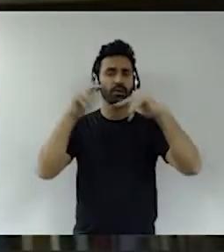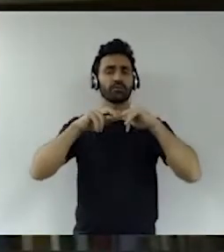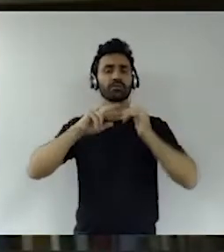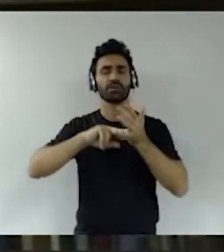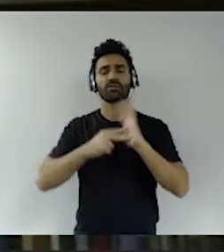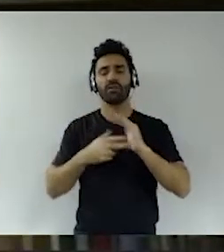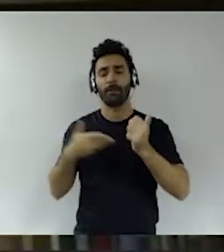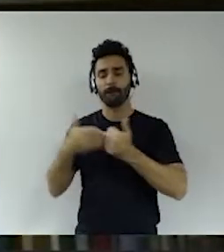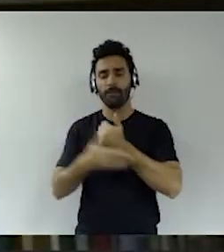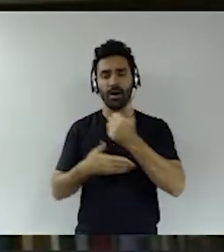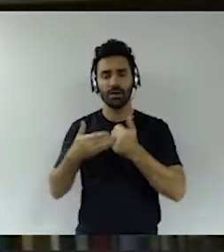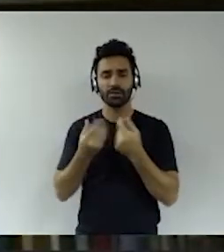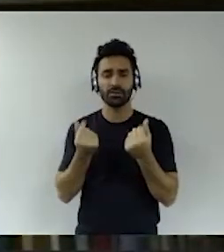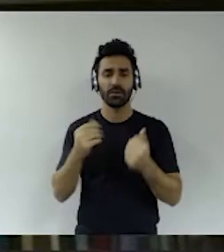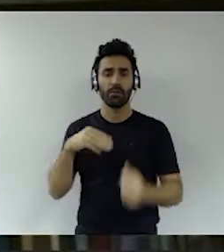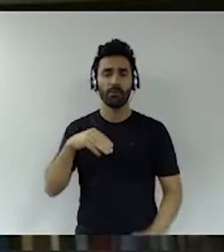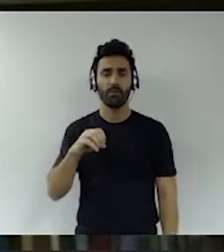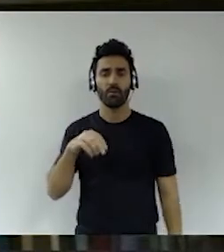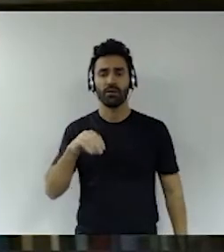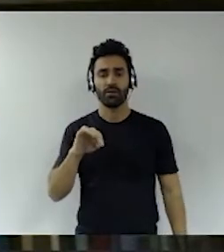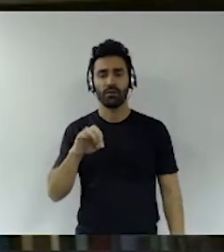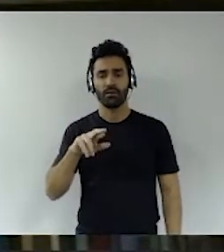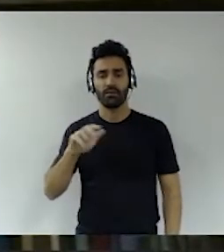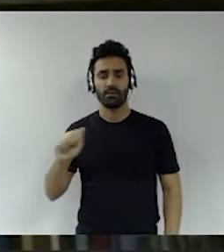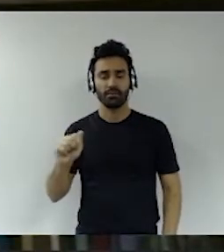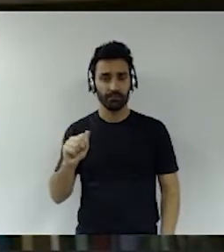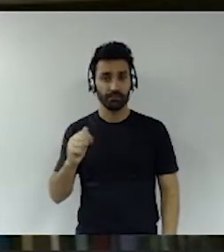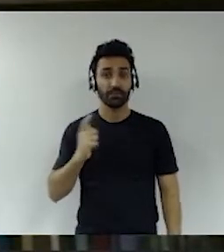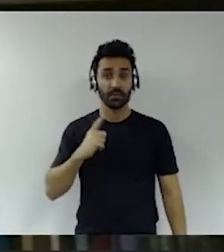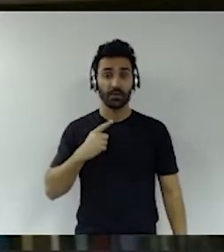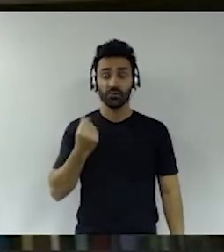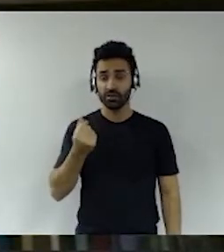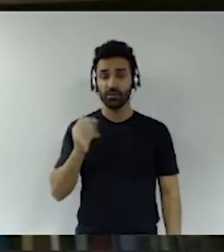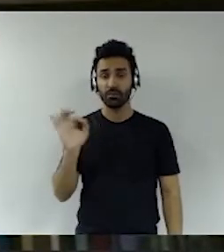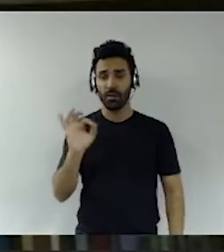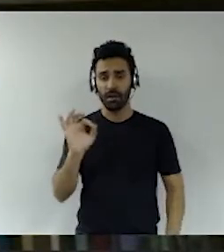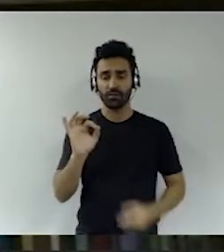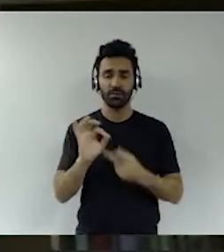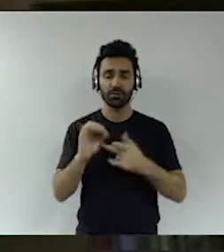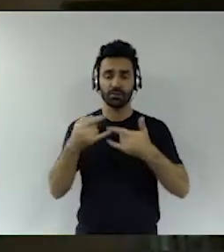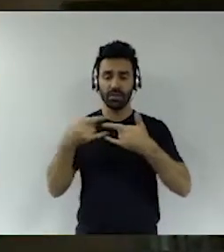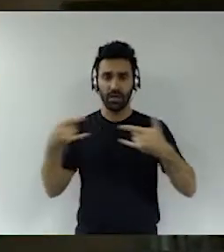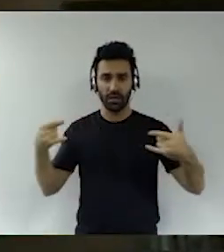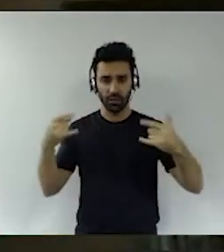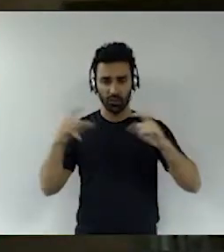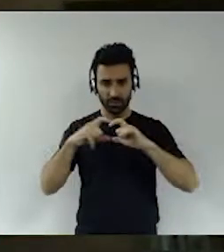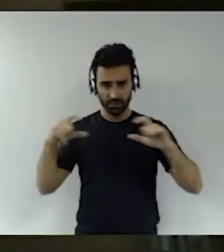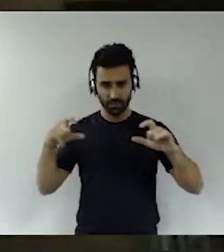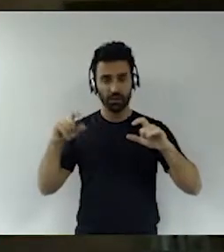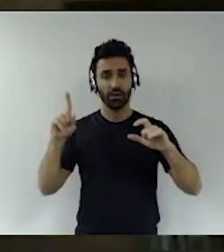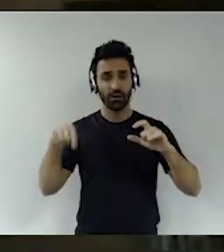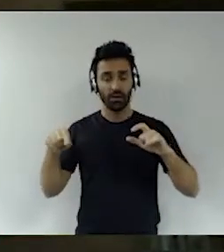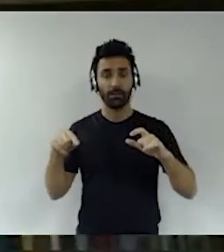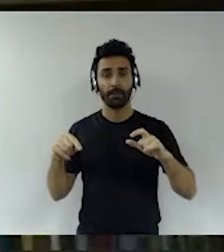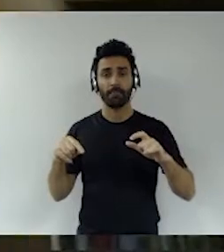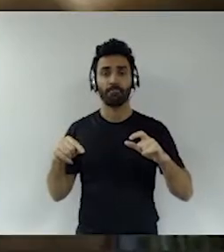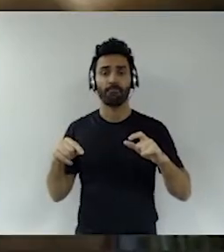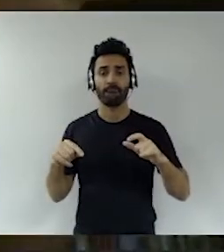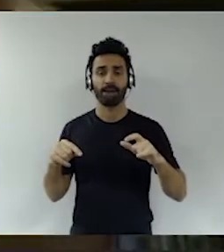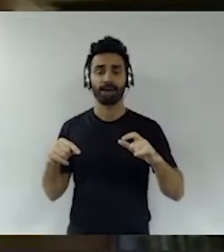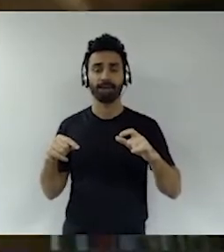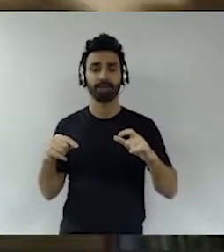base monetária, que é composta por moedas metálicas, cédulas, que são um